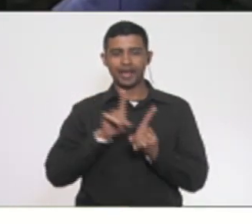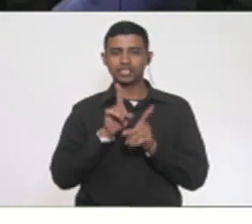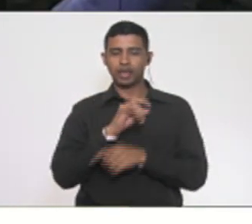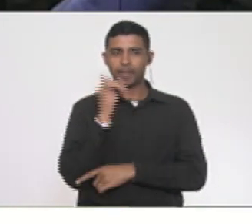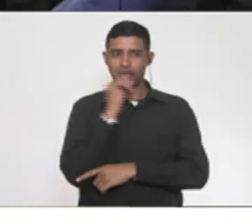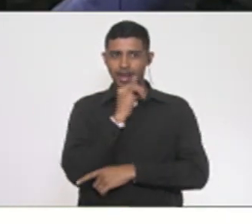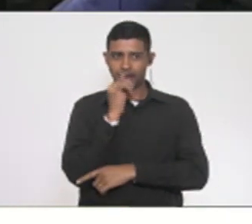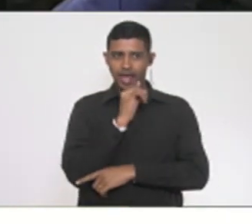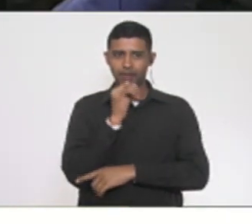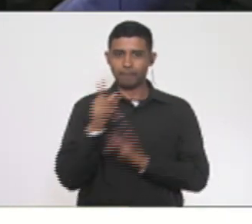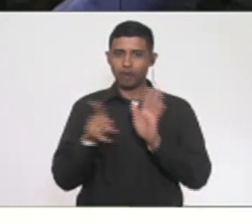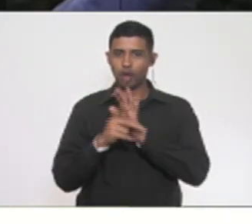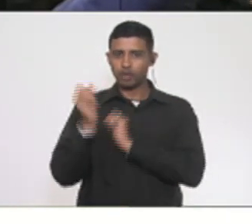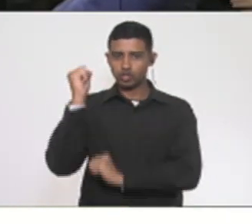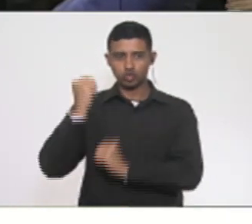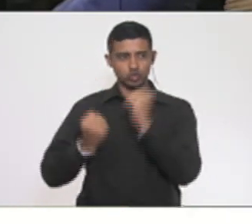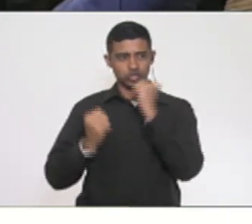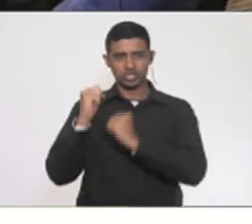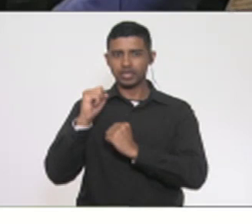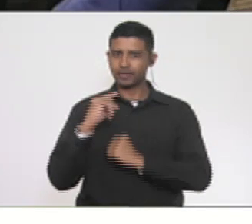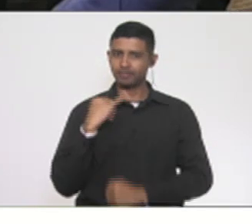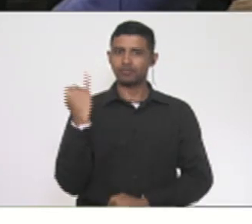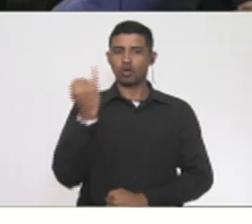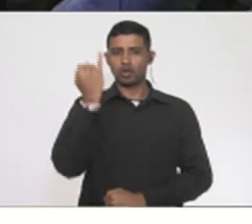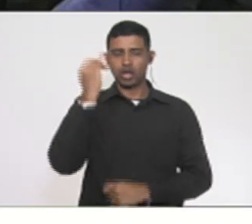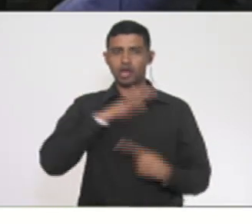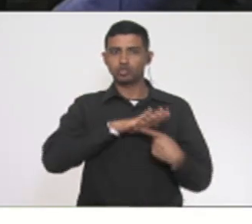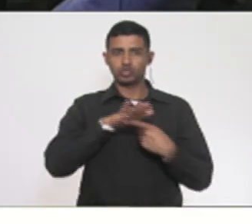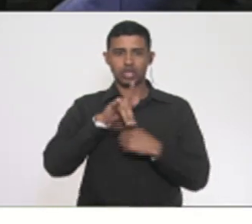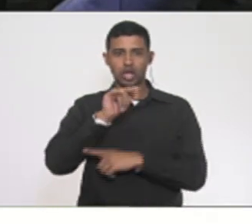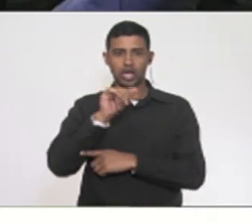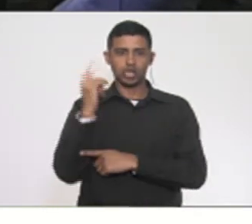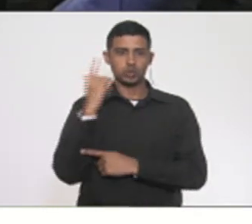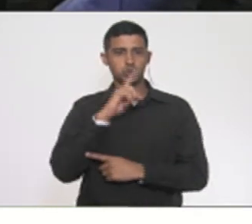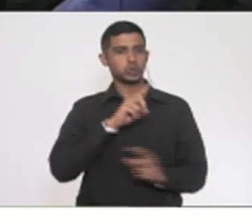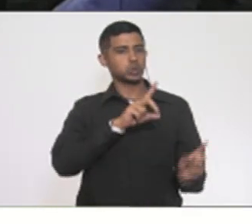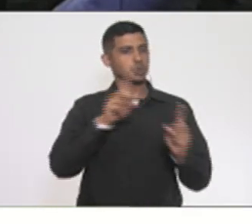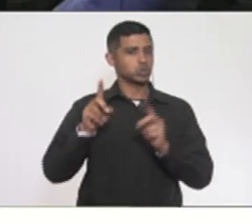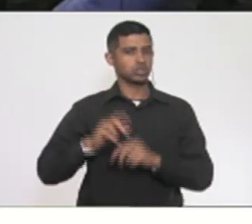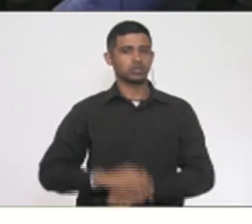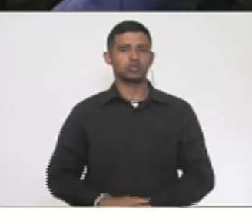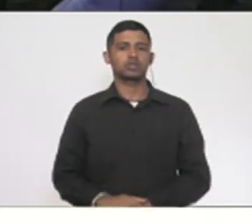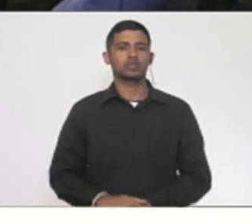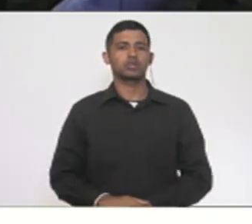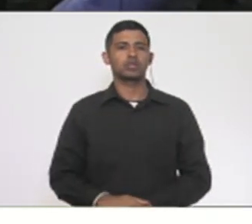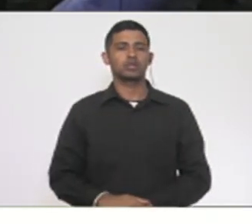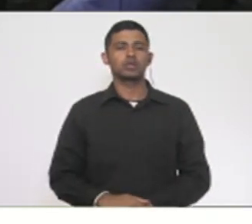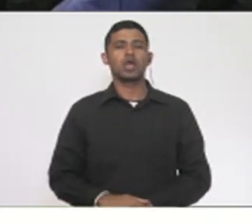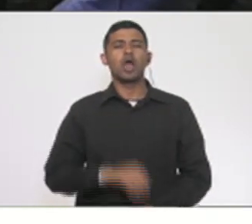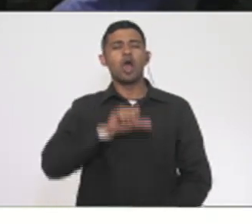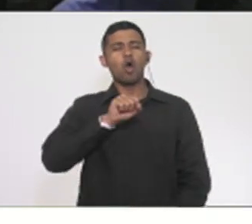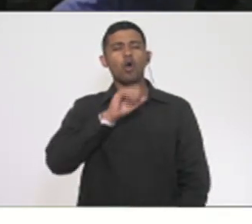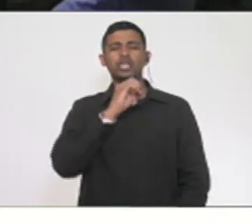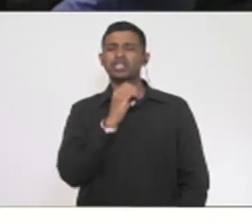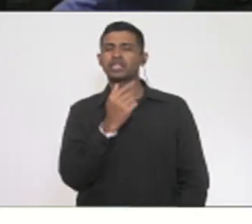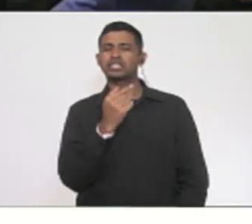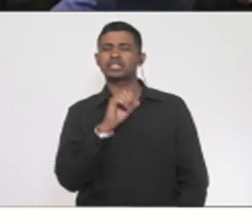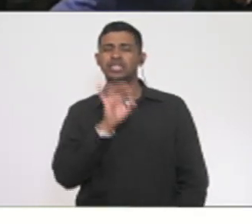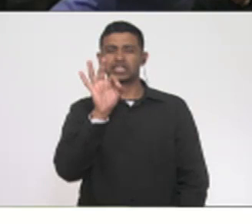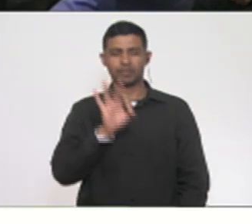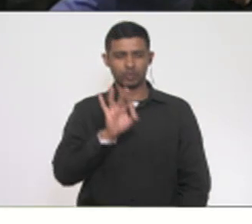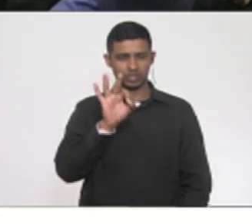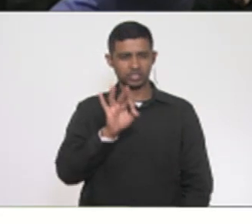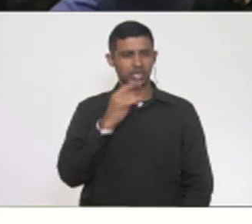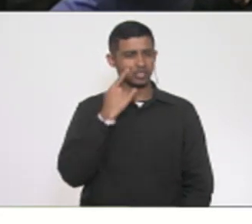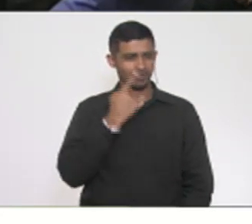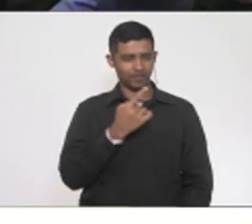industrial, isso é muito importante para a gente conseguir fazer o gás chegar na ponta. Basicamente, 80%, 70%, 80% do consumo de